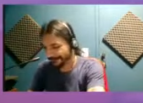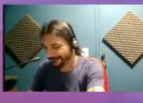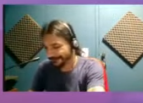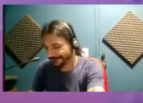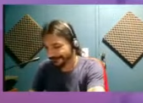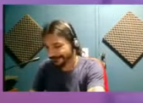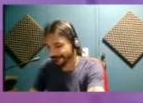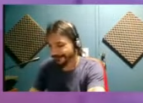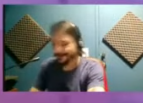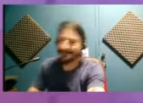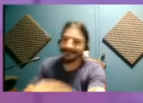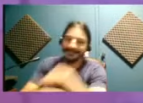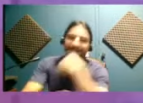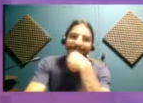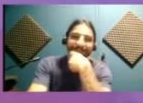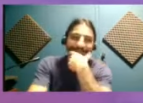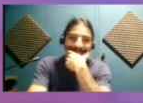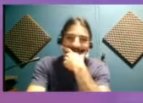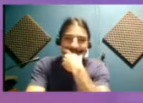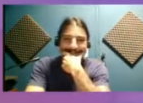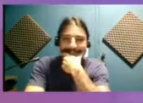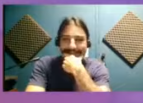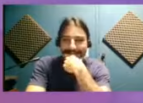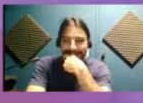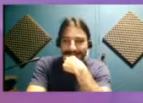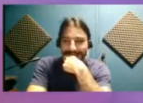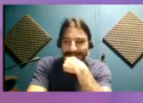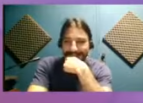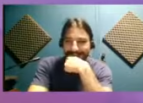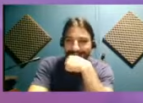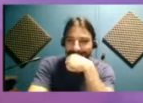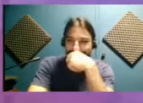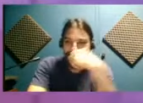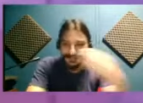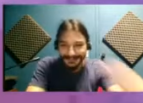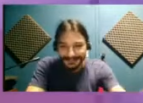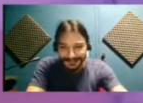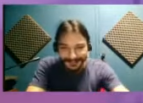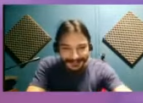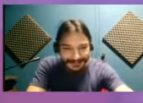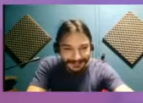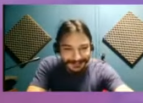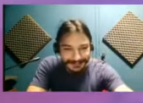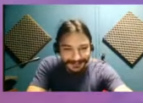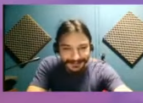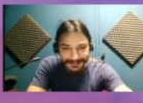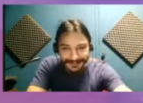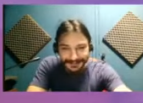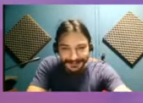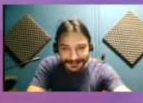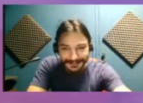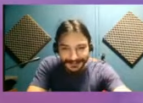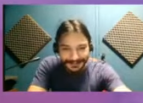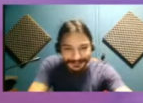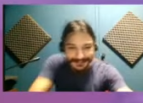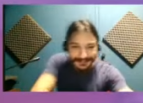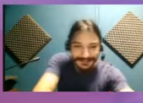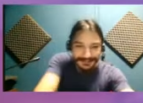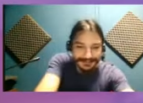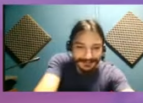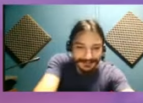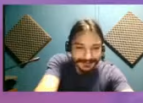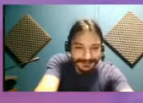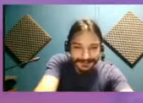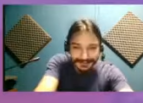medidas contra o covid ah nessa semana prefeitos de algumas das maiores cidades do Estado entre elas Joinville Brusque e